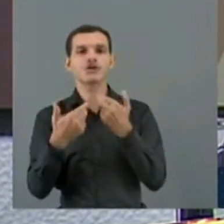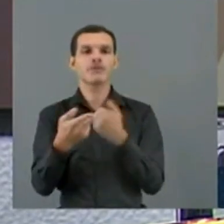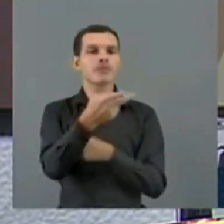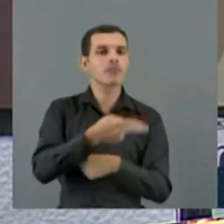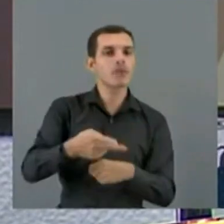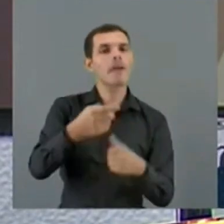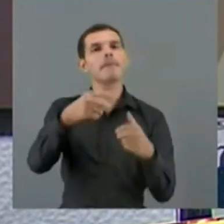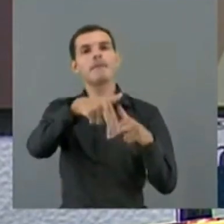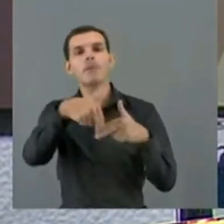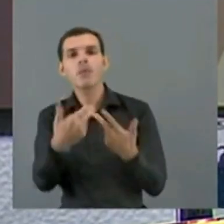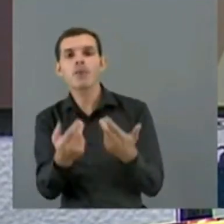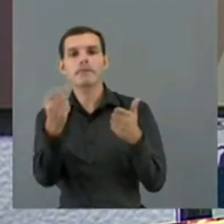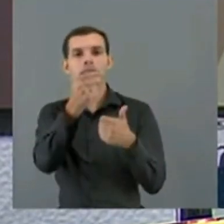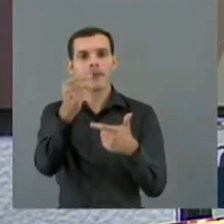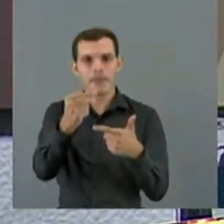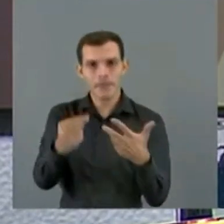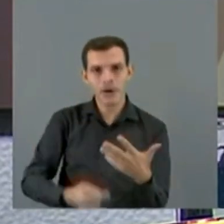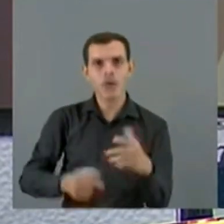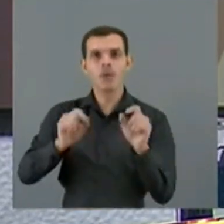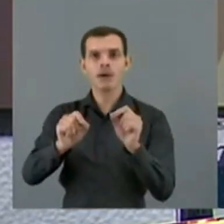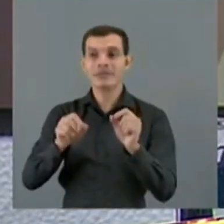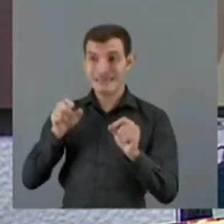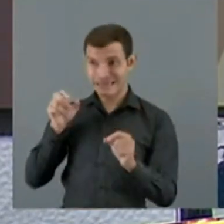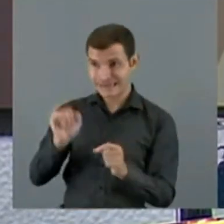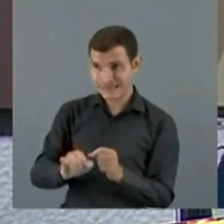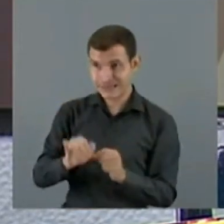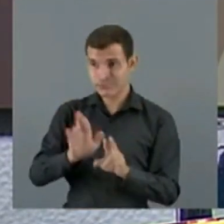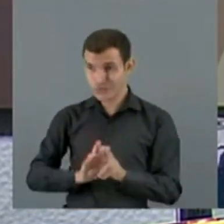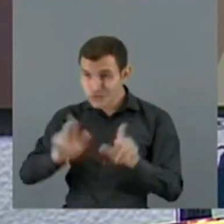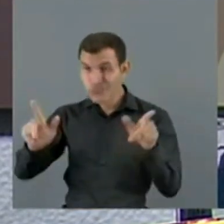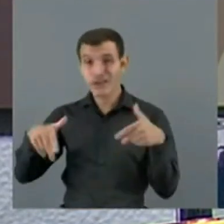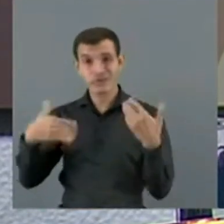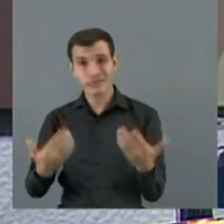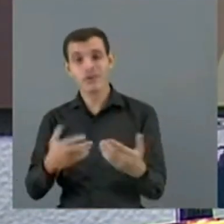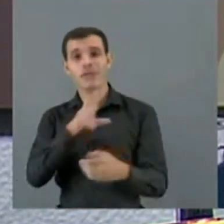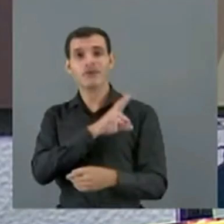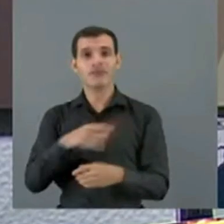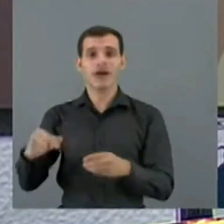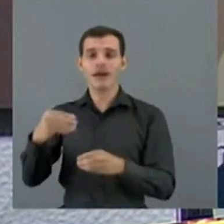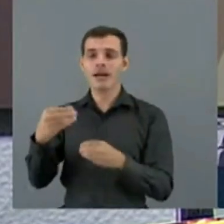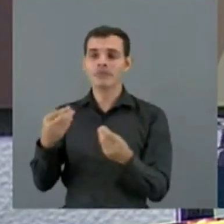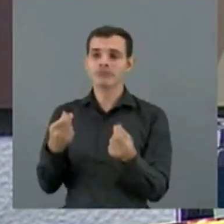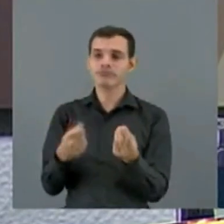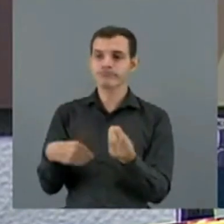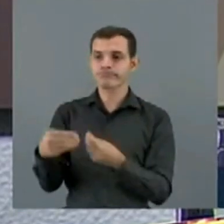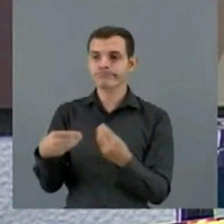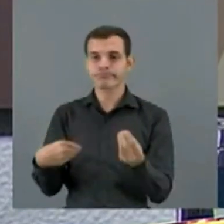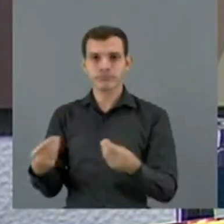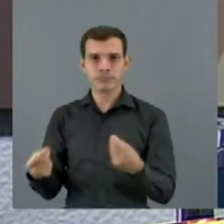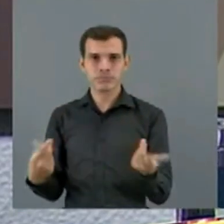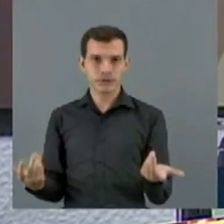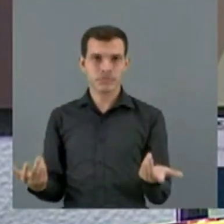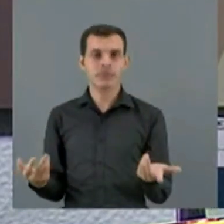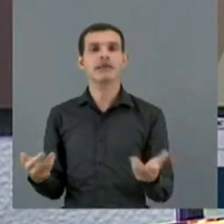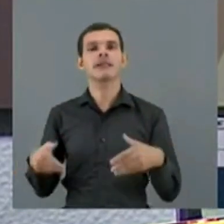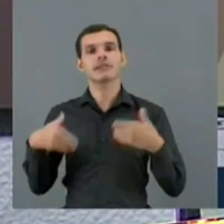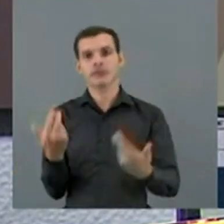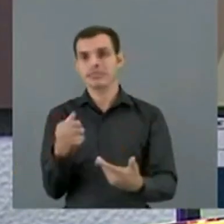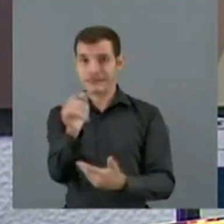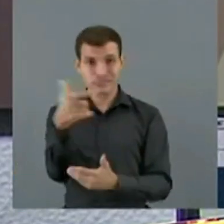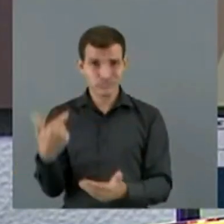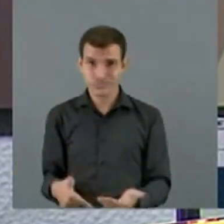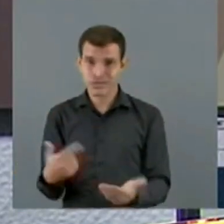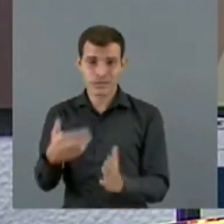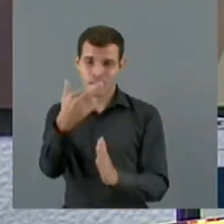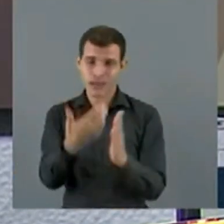de outra forma, ele deve relaxá-la até de ofício. Caso contrário, um habeas corpus resolverá o problema. Portanto, estou